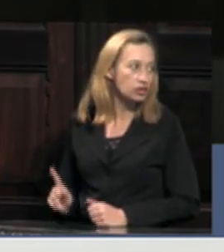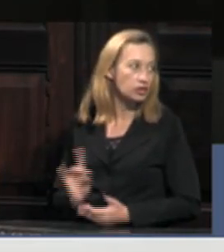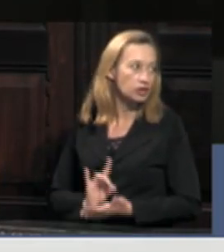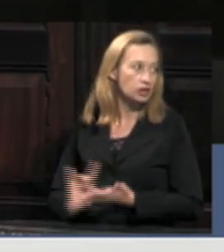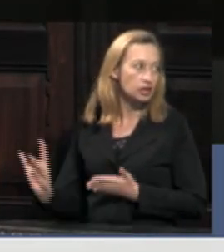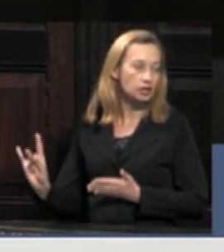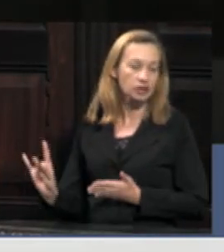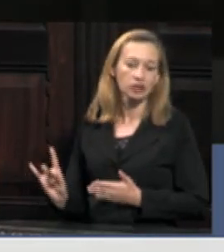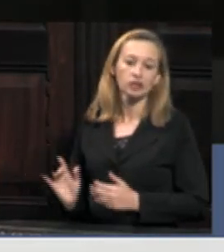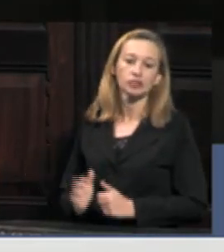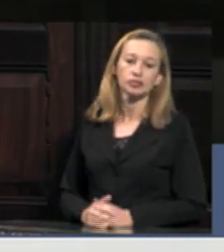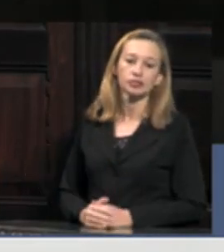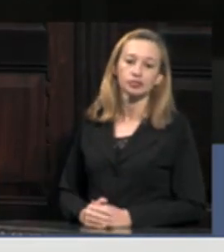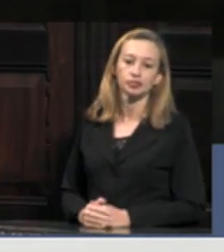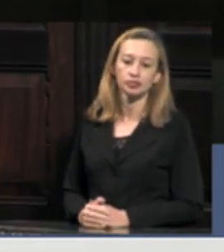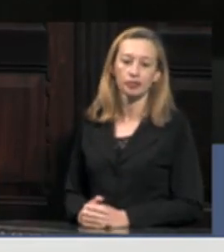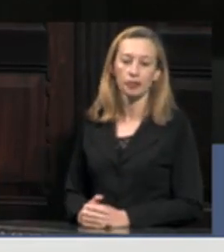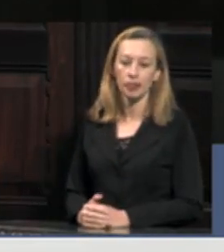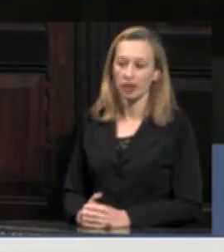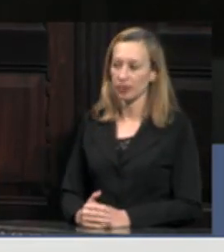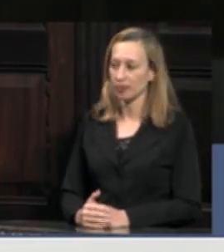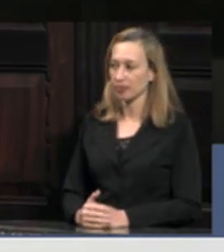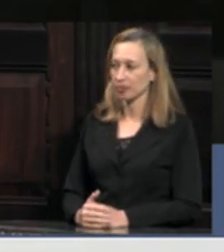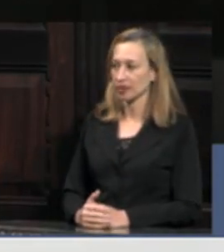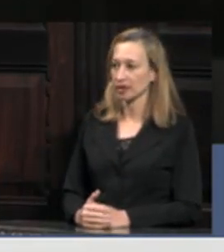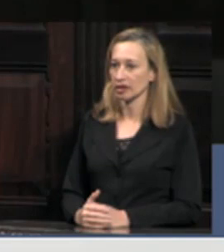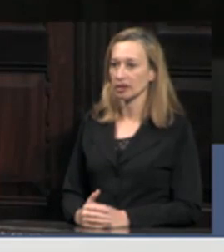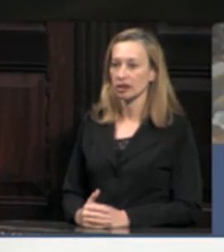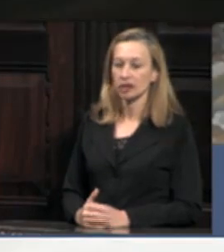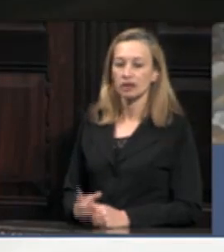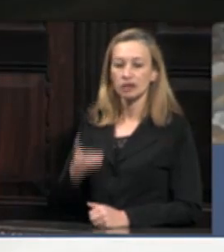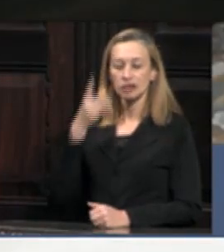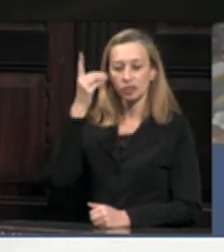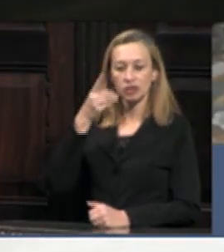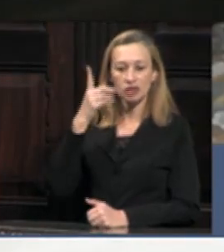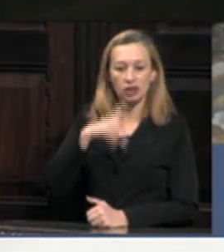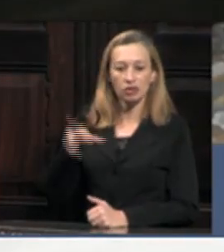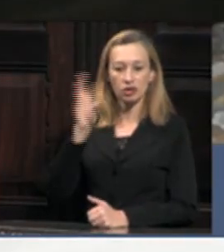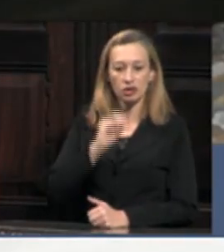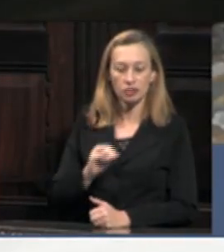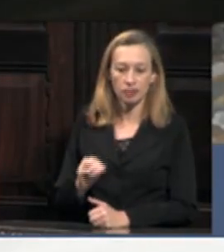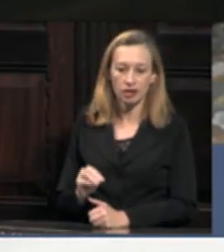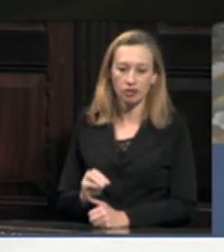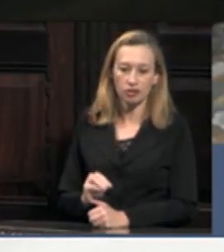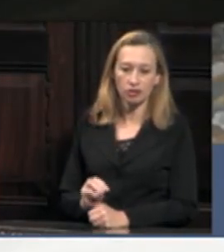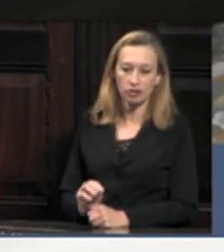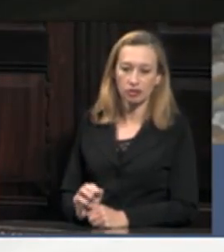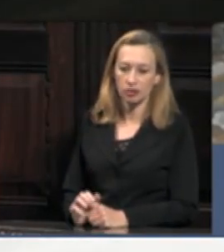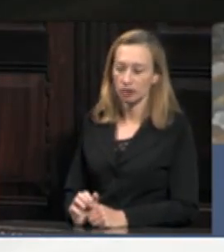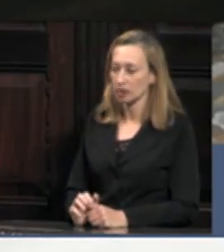vai a publicação. Senhor presidente, Deputado Luiz Paulo. eu queria que Vossa Excelência